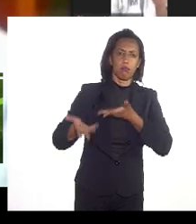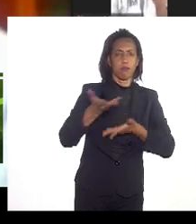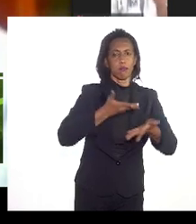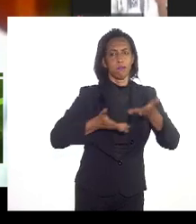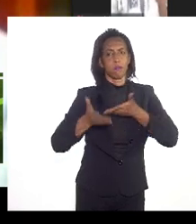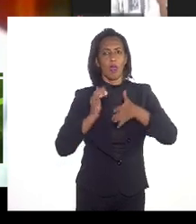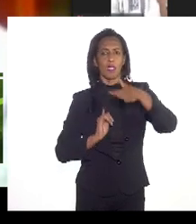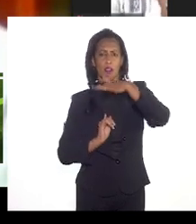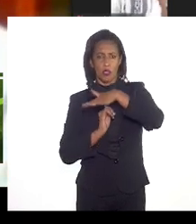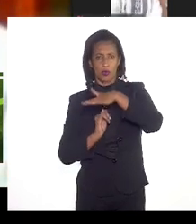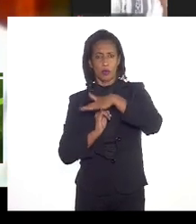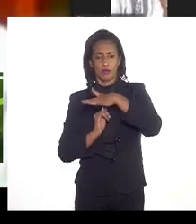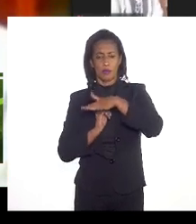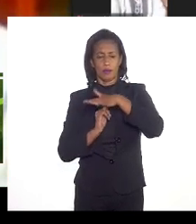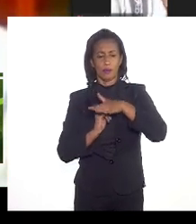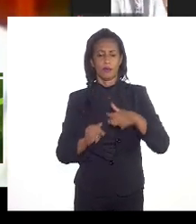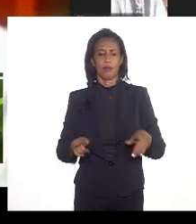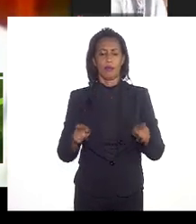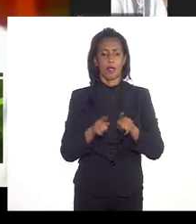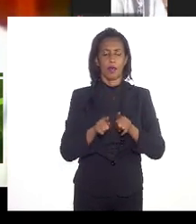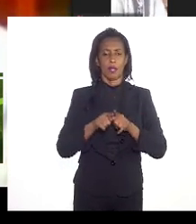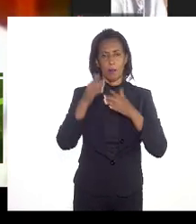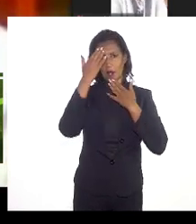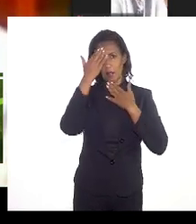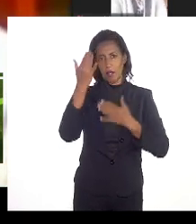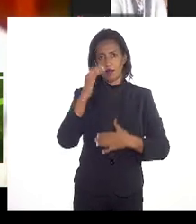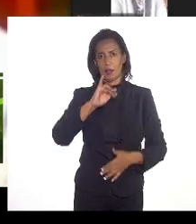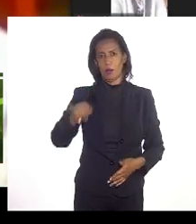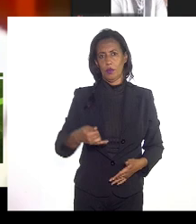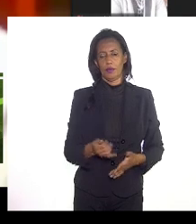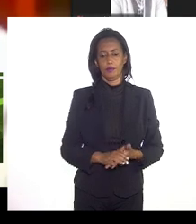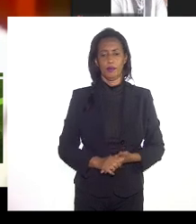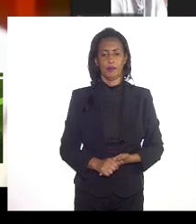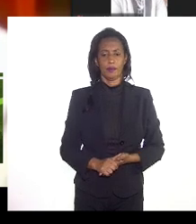diversas instituições, e agradeço pela oportunidade.